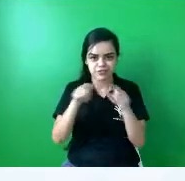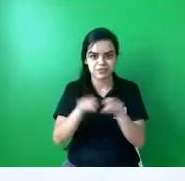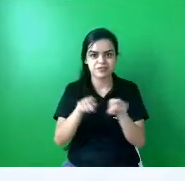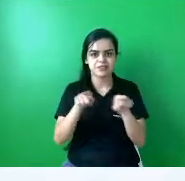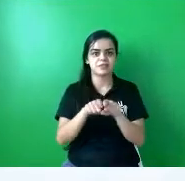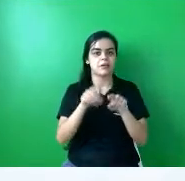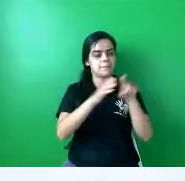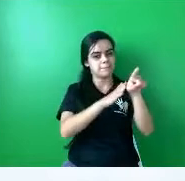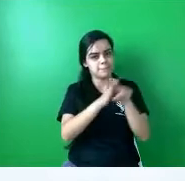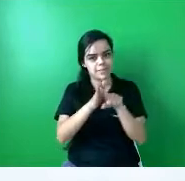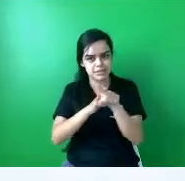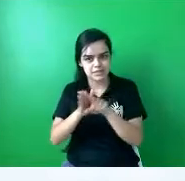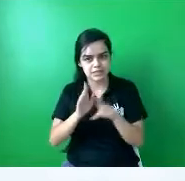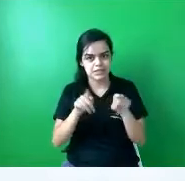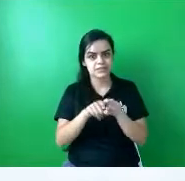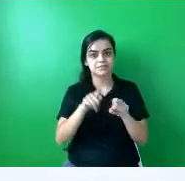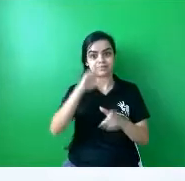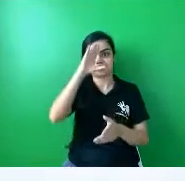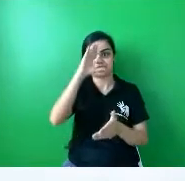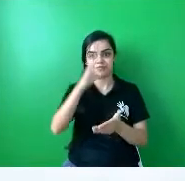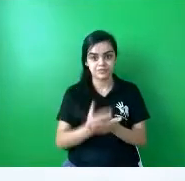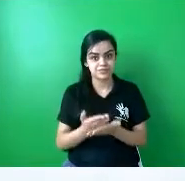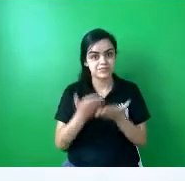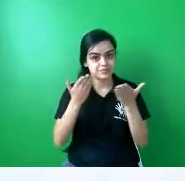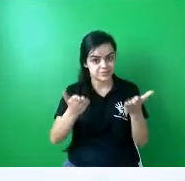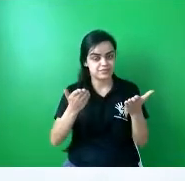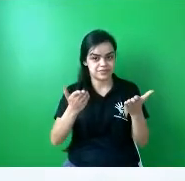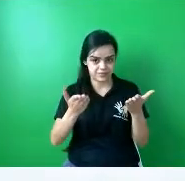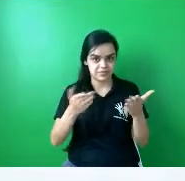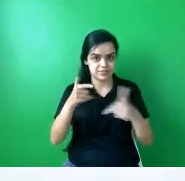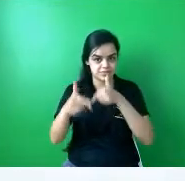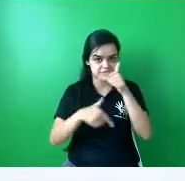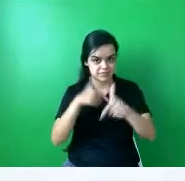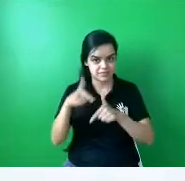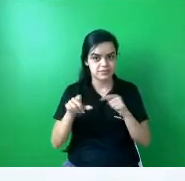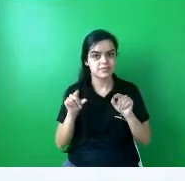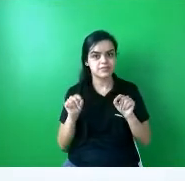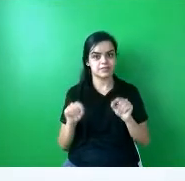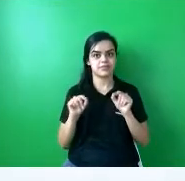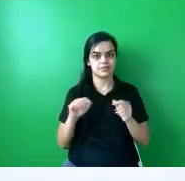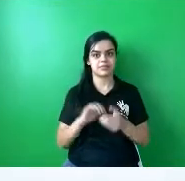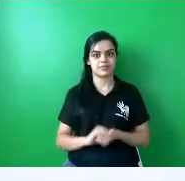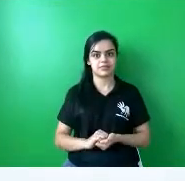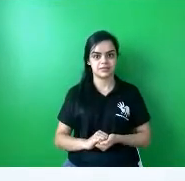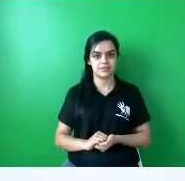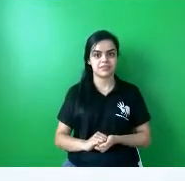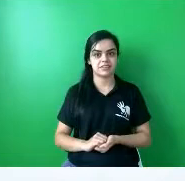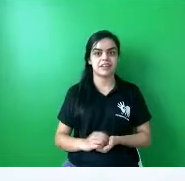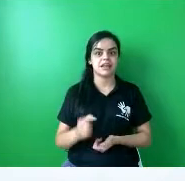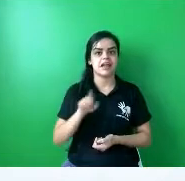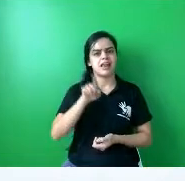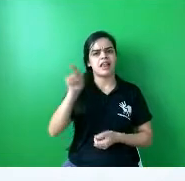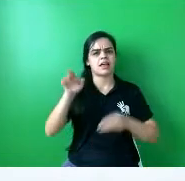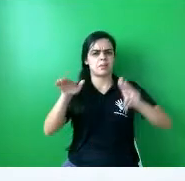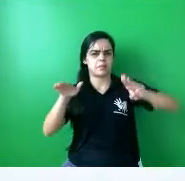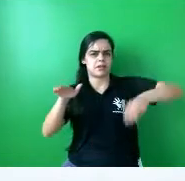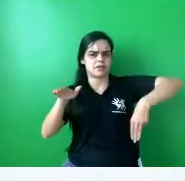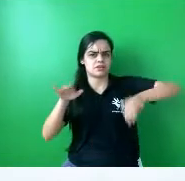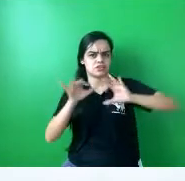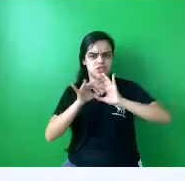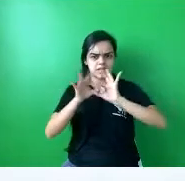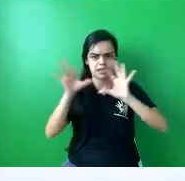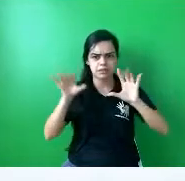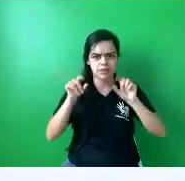a pesquisa, e acreditem, trabalhadores e trabalhadoras. Se por acaso lá em Matinhos liberar